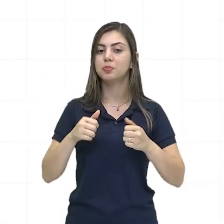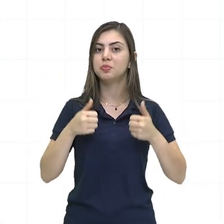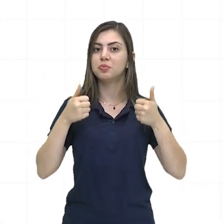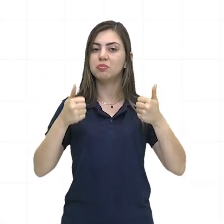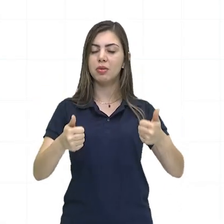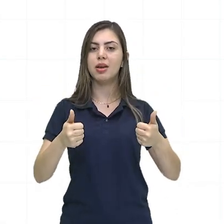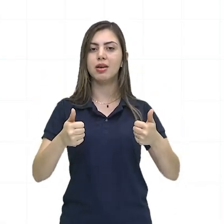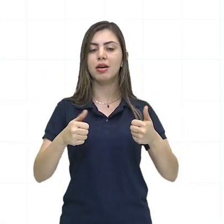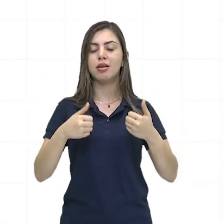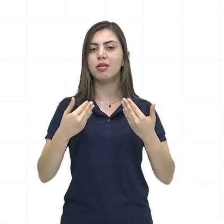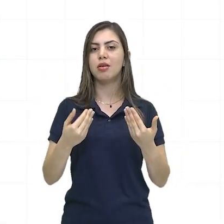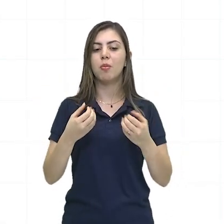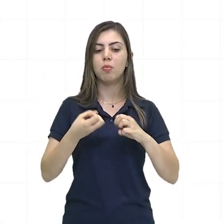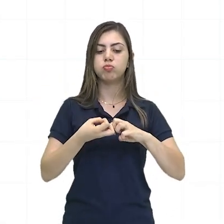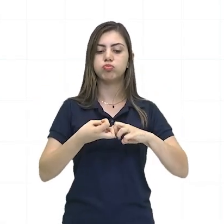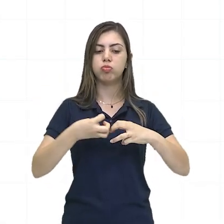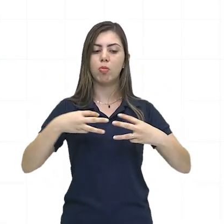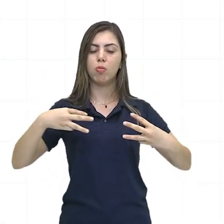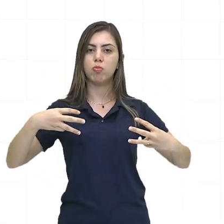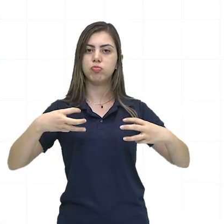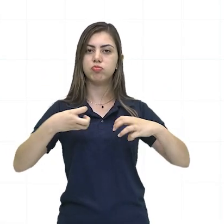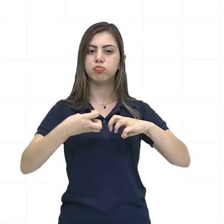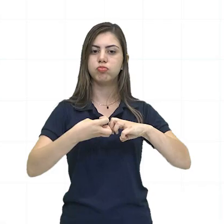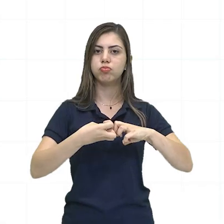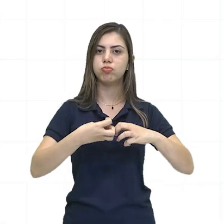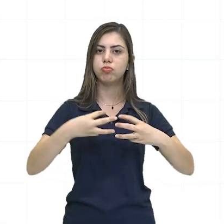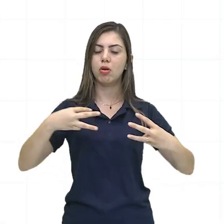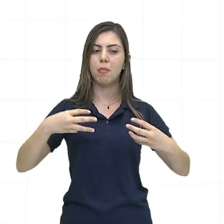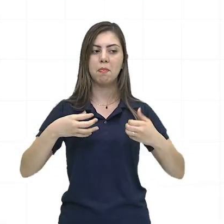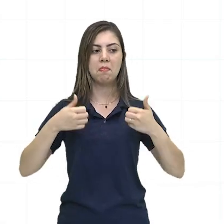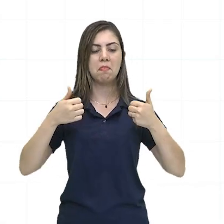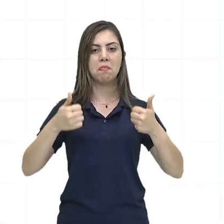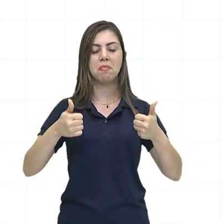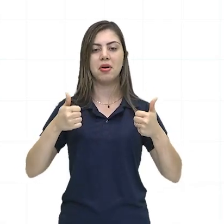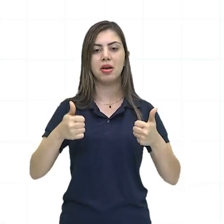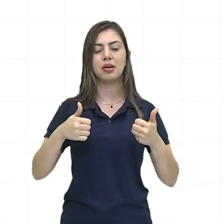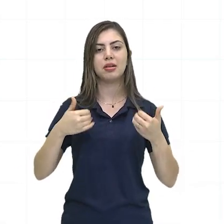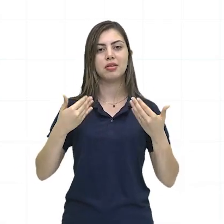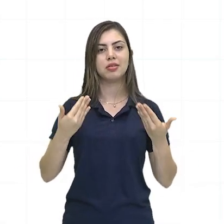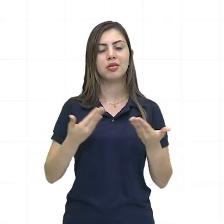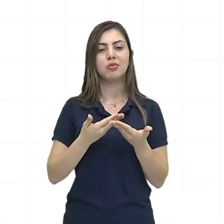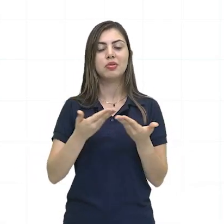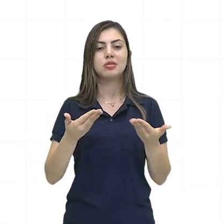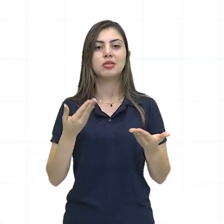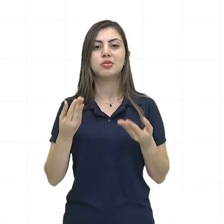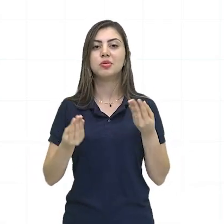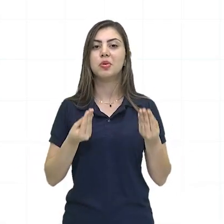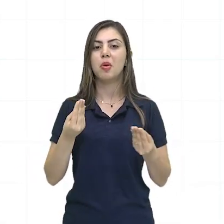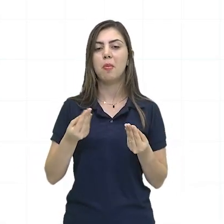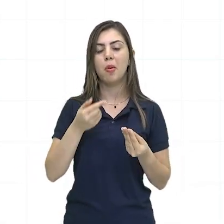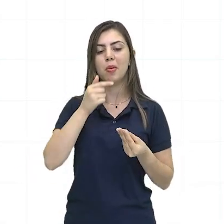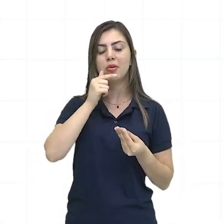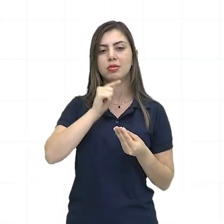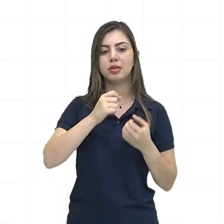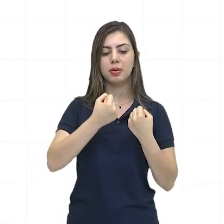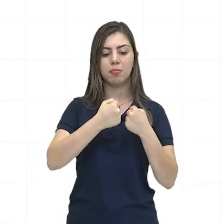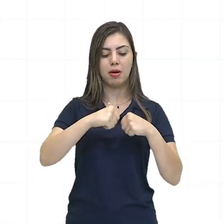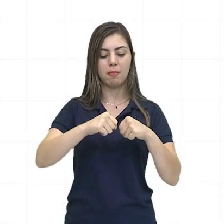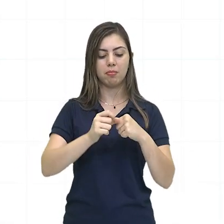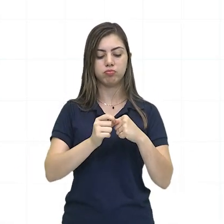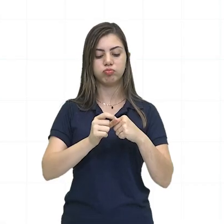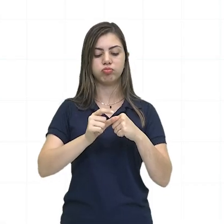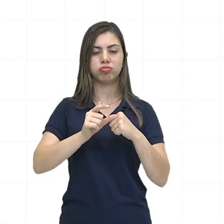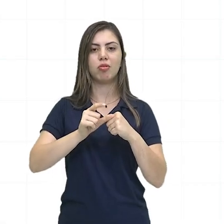está fortalecendo os seus músculos e mantendo a produção do seu líquido